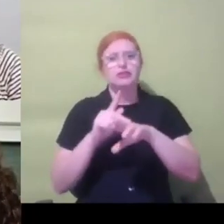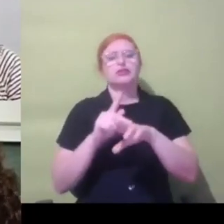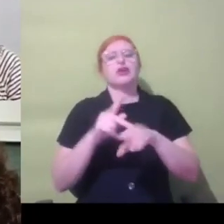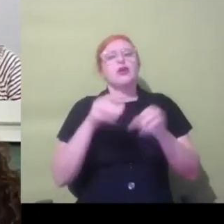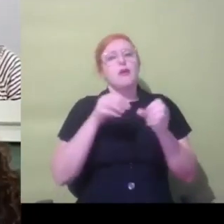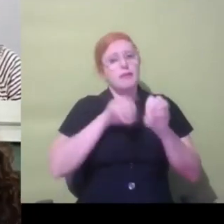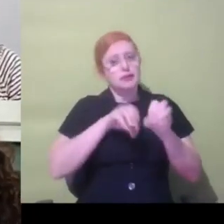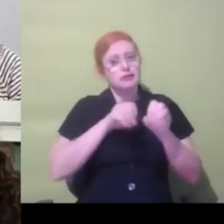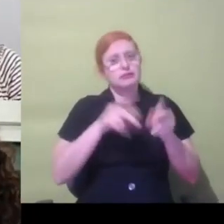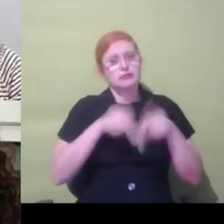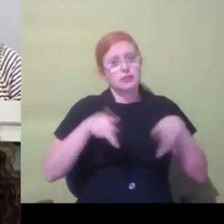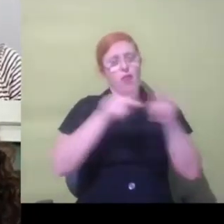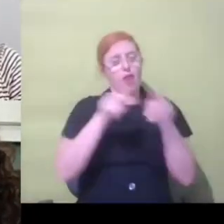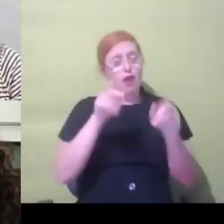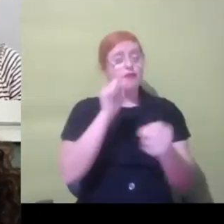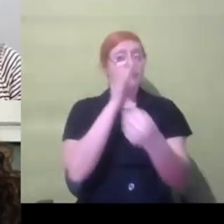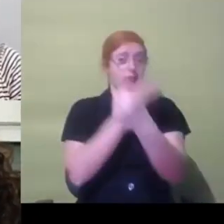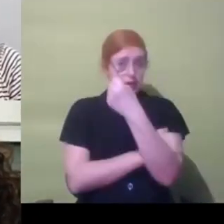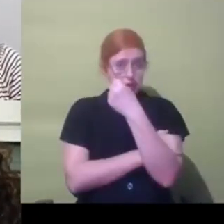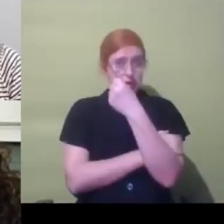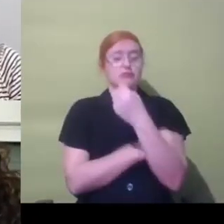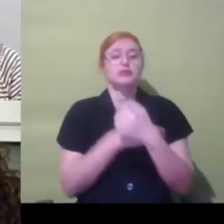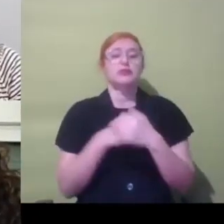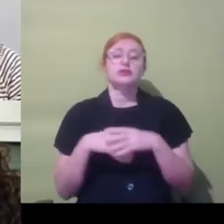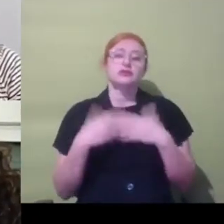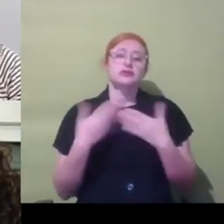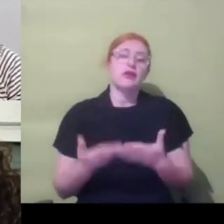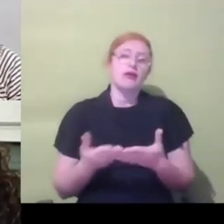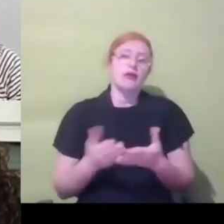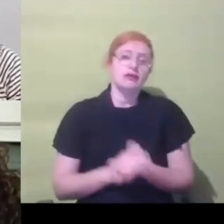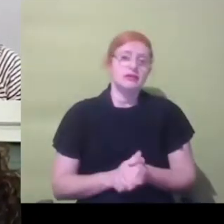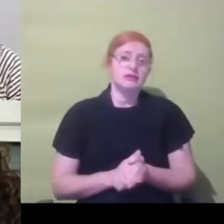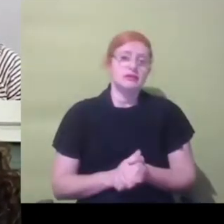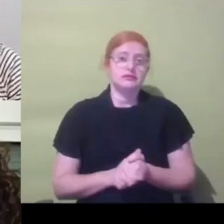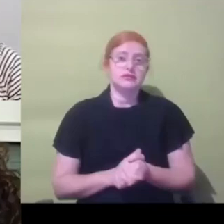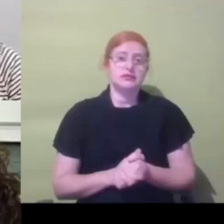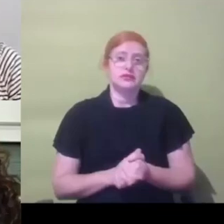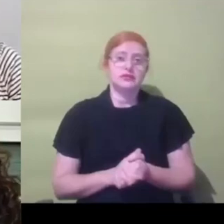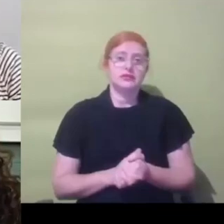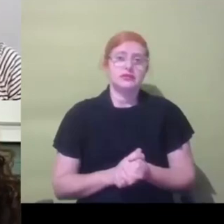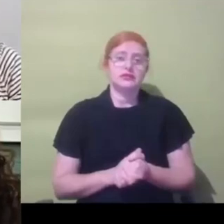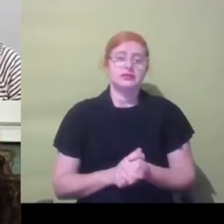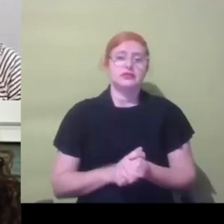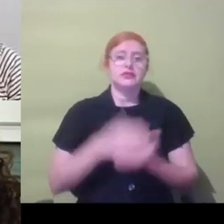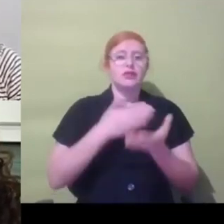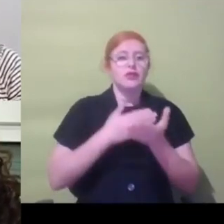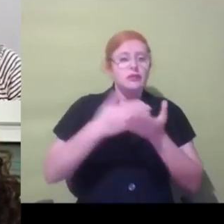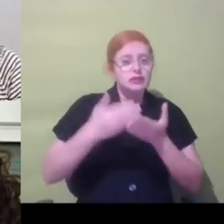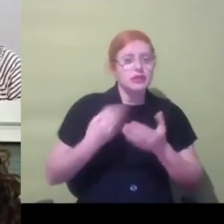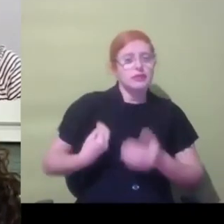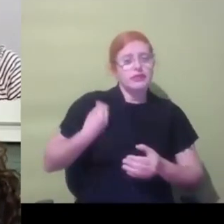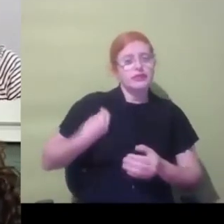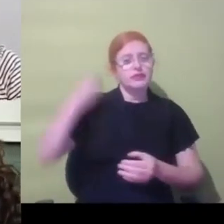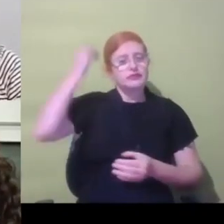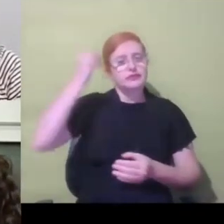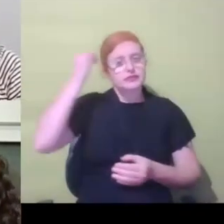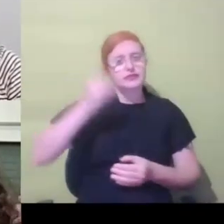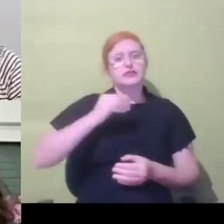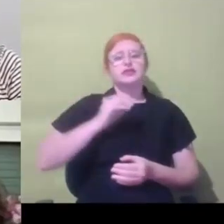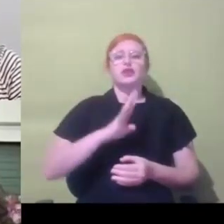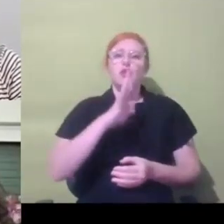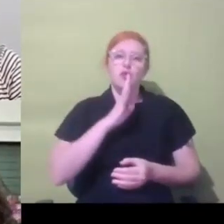e feminismo. Então, tá aí, né? A partir das vivências, das experiências e conhecimento